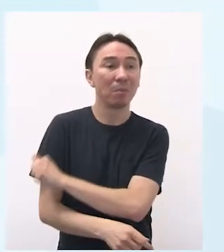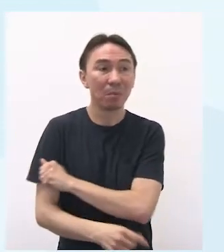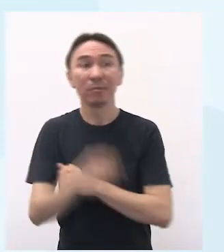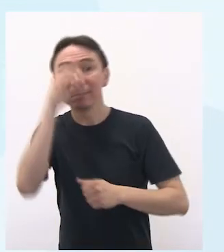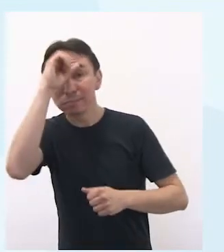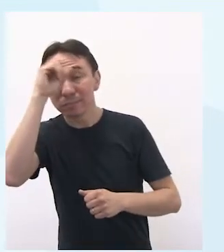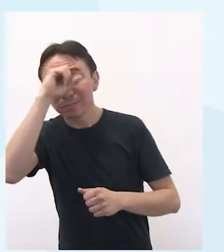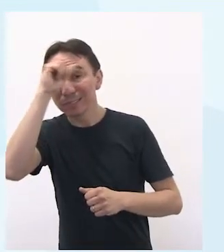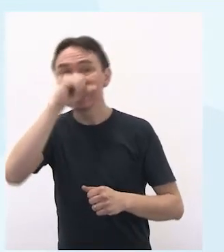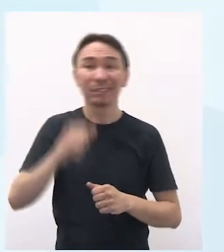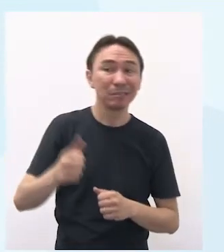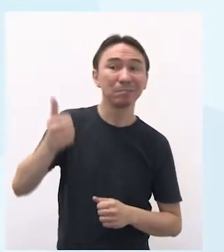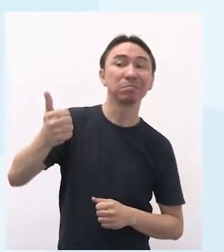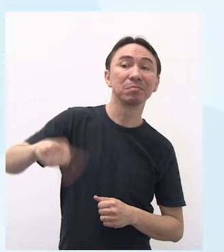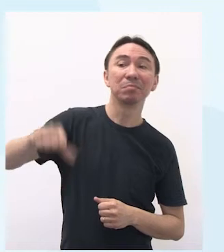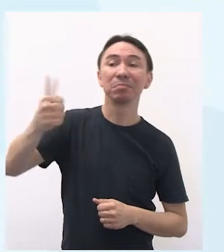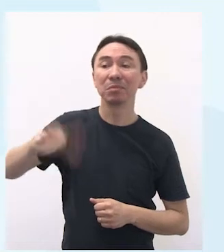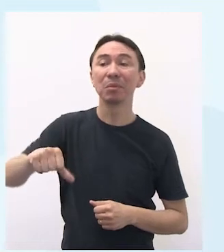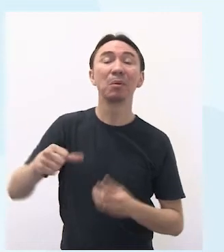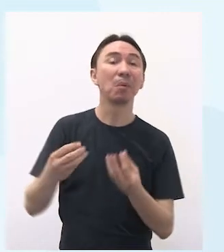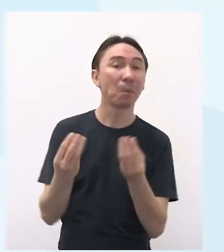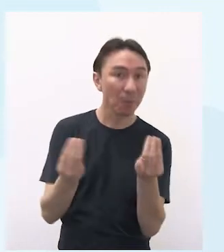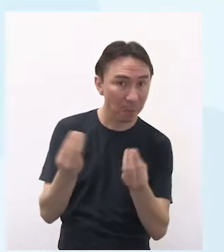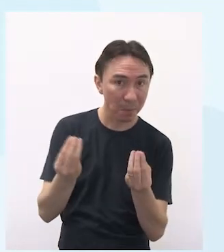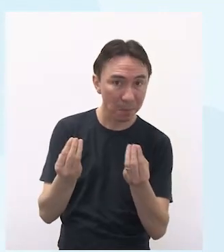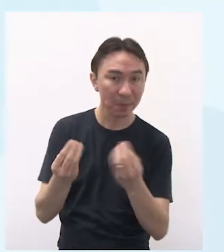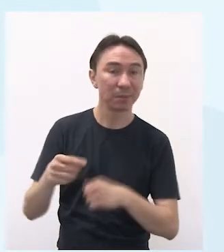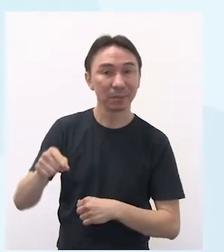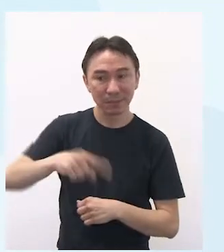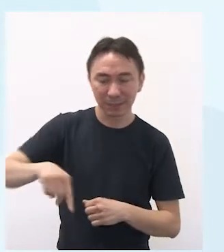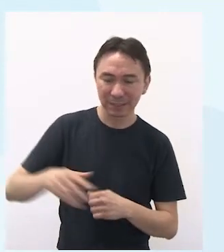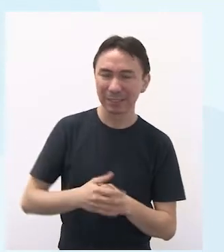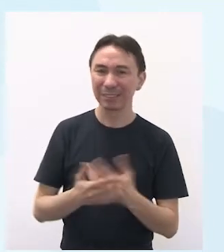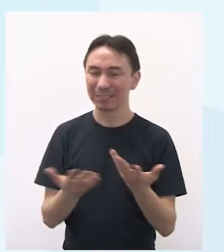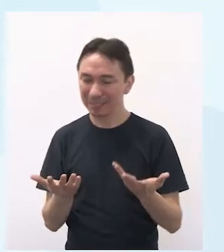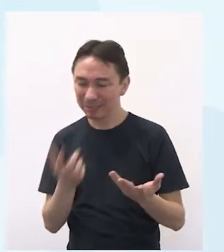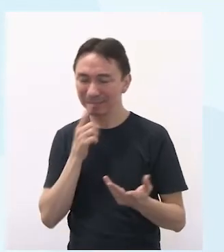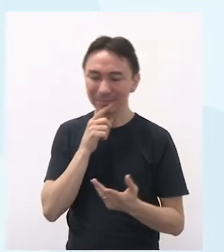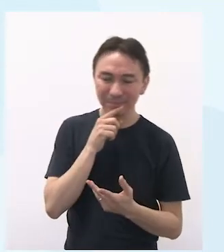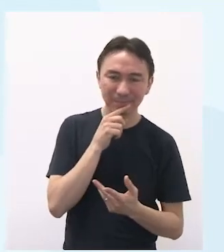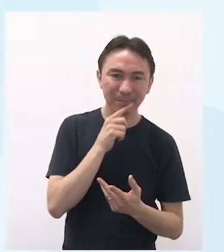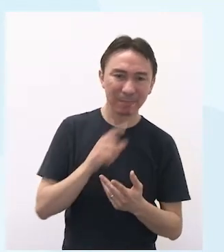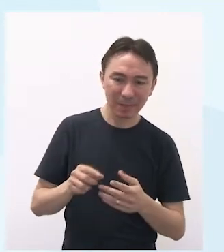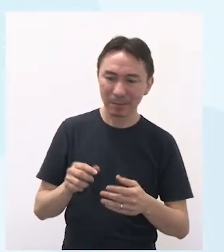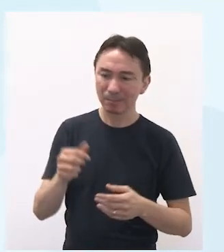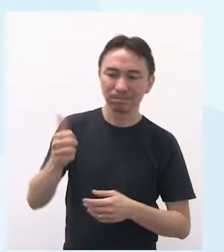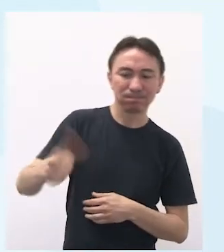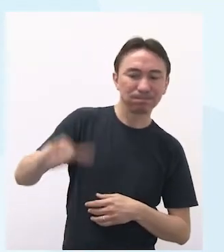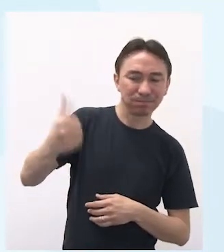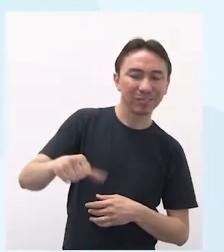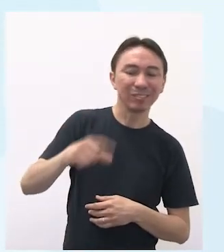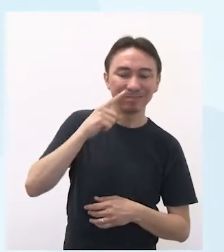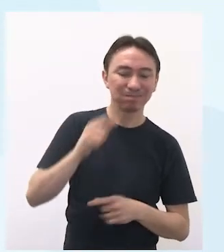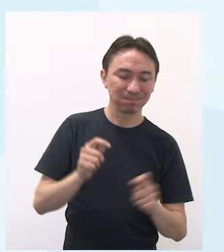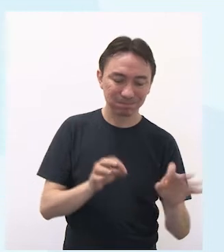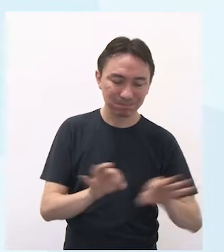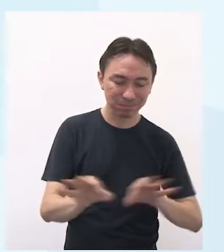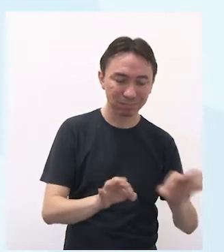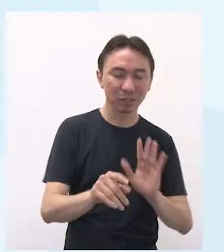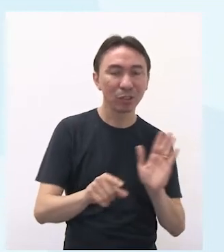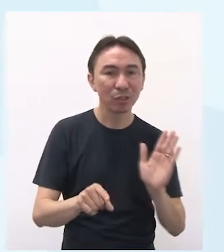esses resultados, esse desempenho, e onde que nós devemos fazer a nossa intervenção para ver se o aluno